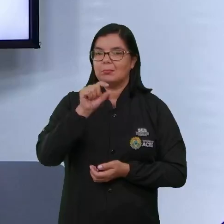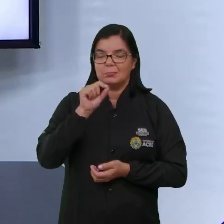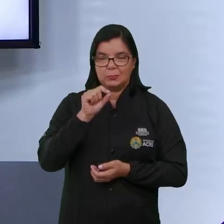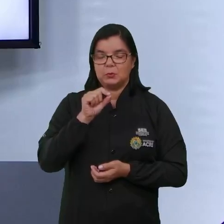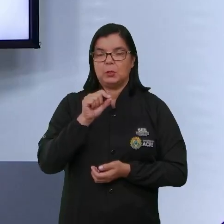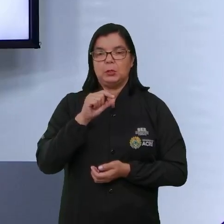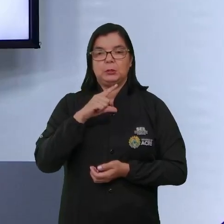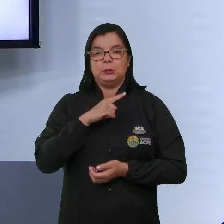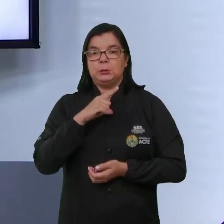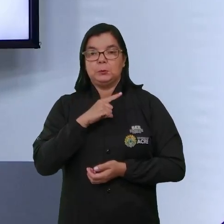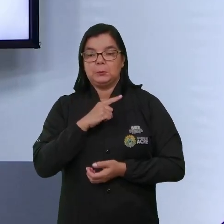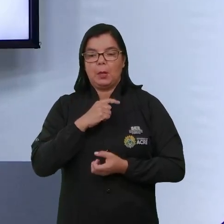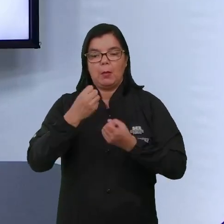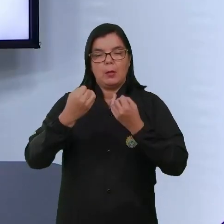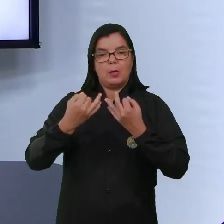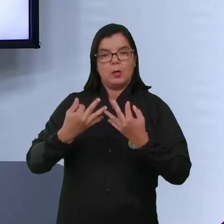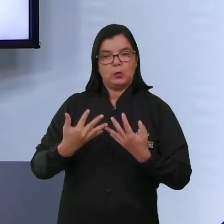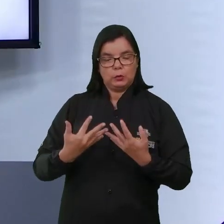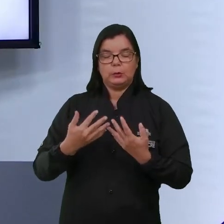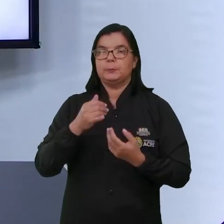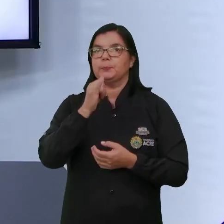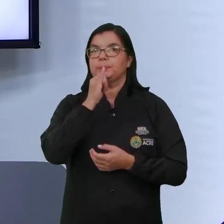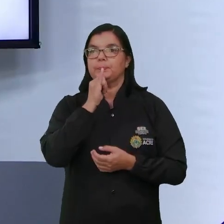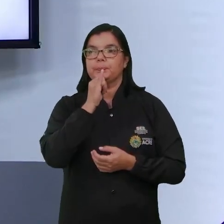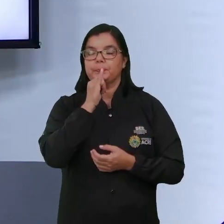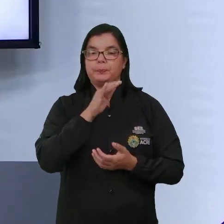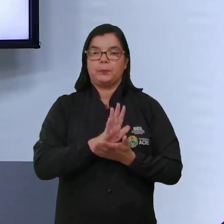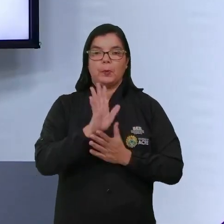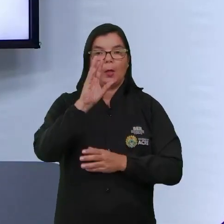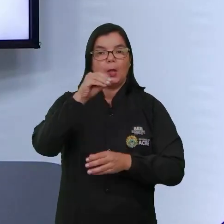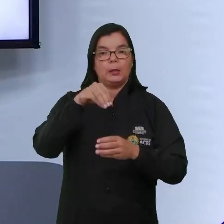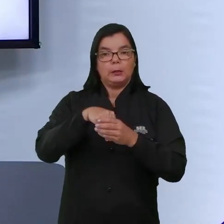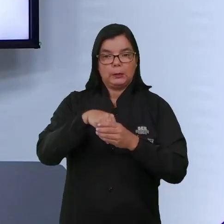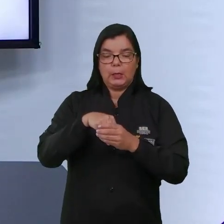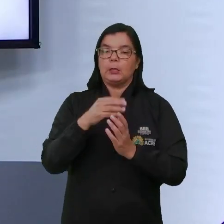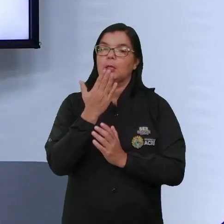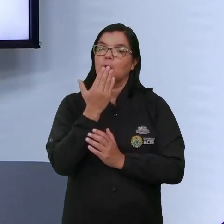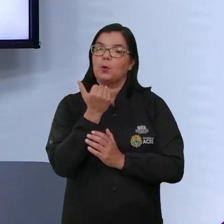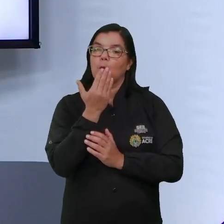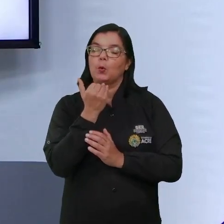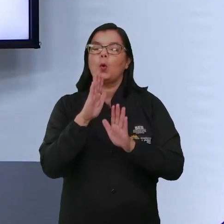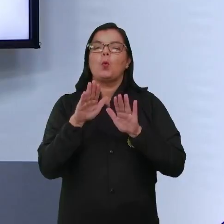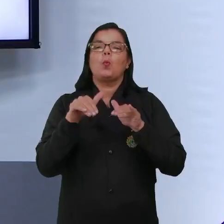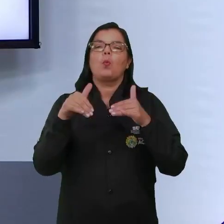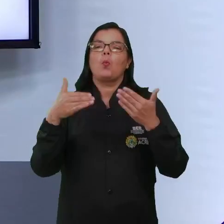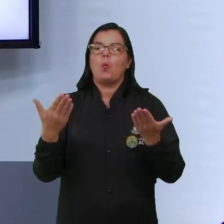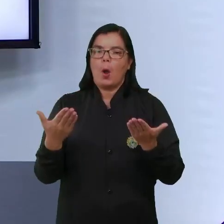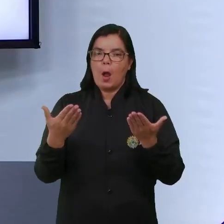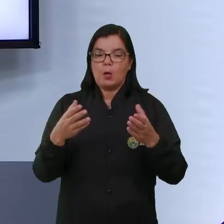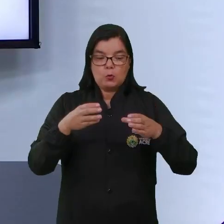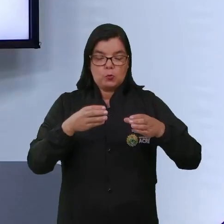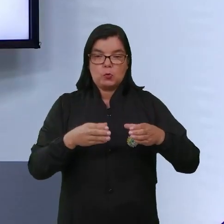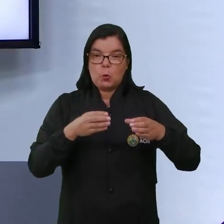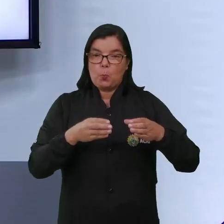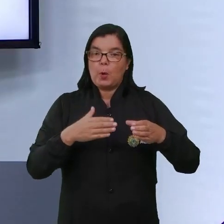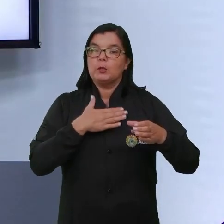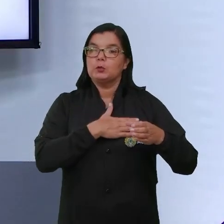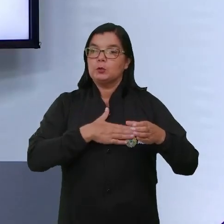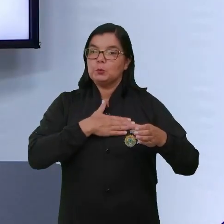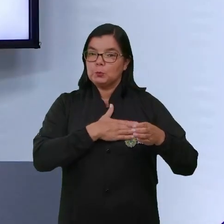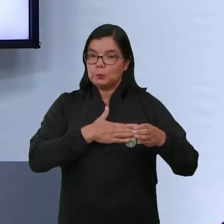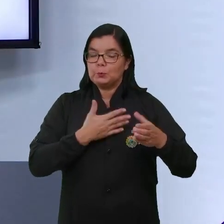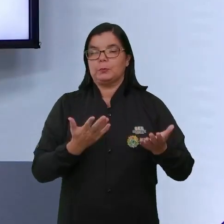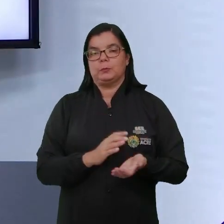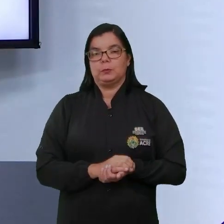preferência, você não tem definição, por exemplo, dentro da gastronomia, quais são os pratos que você